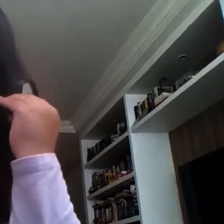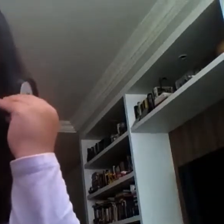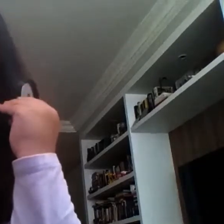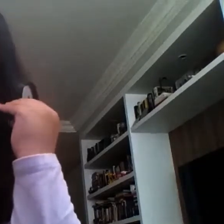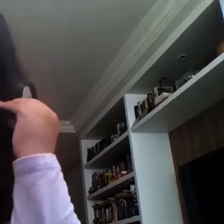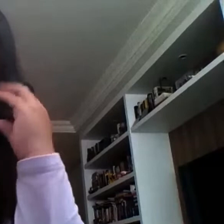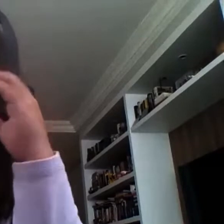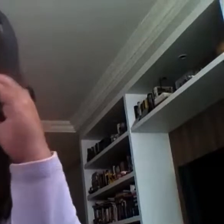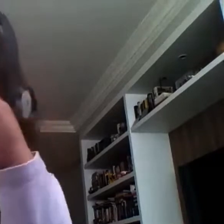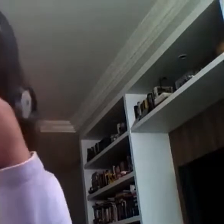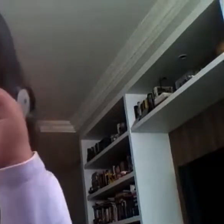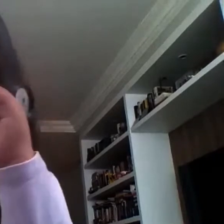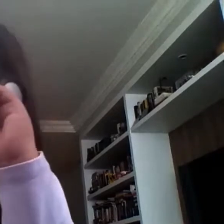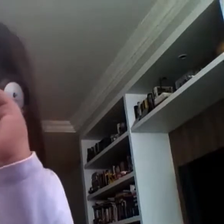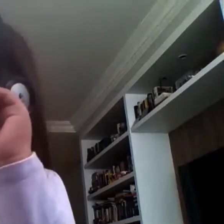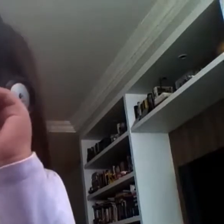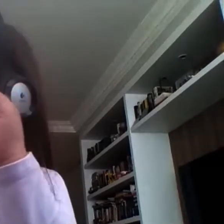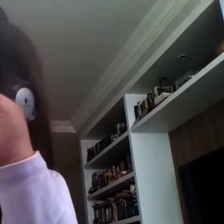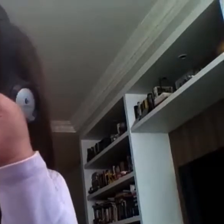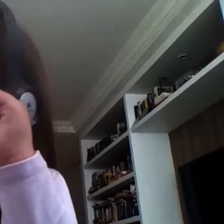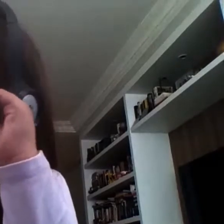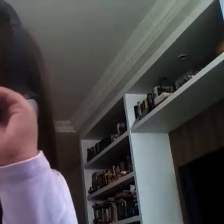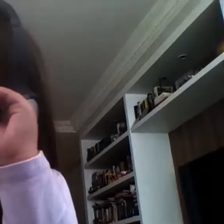A vó bate pão de ló.